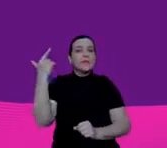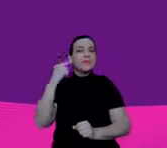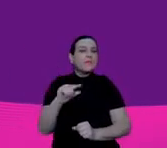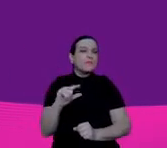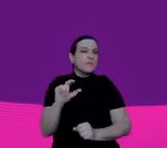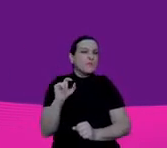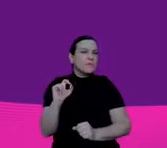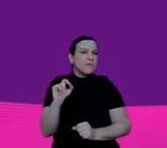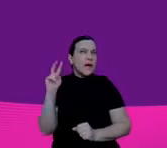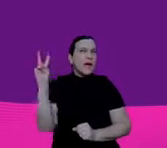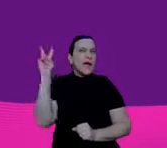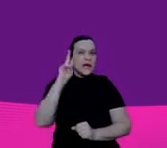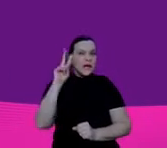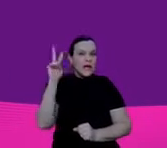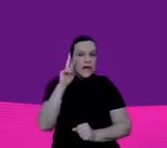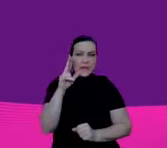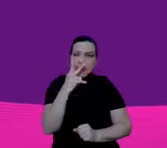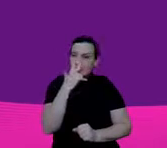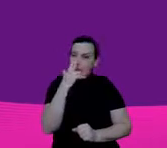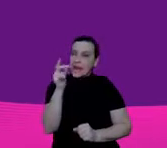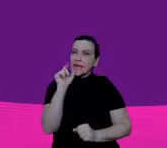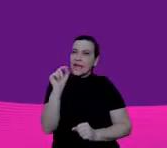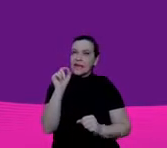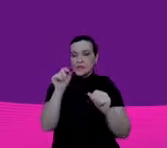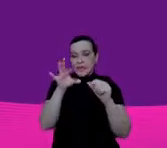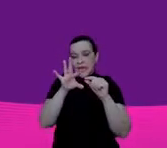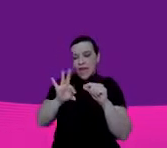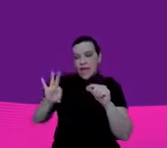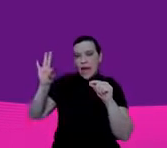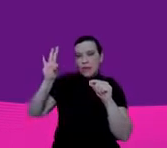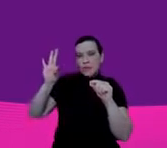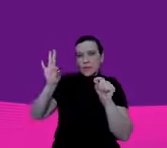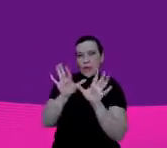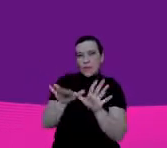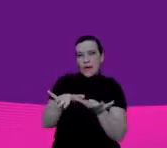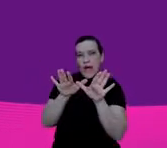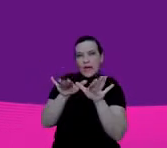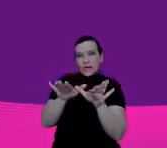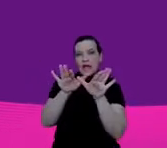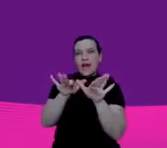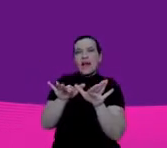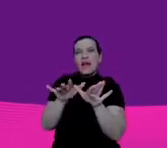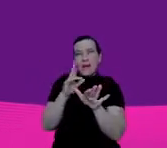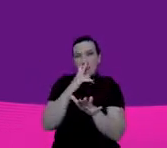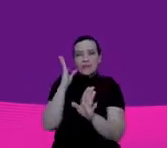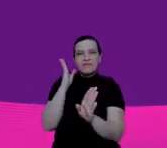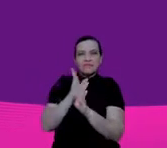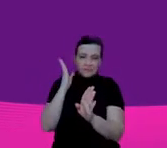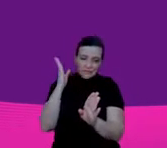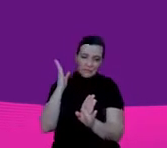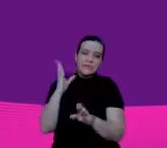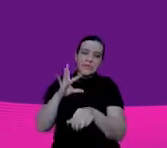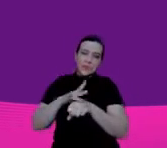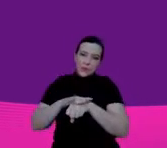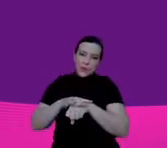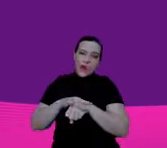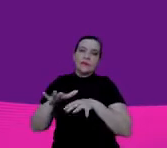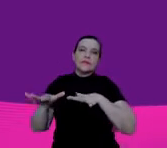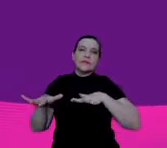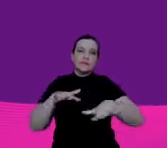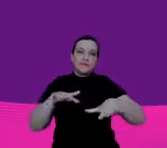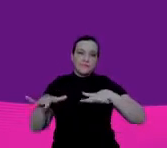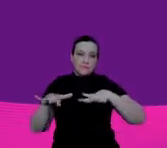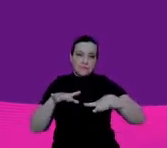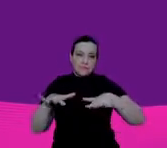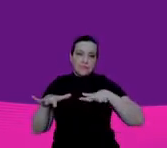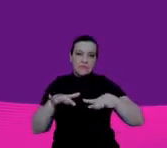uma cauda de andorinha, o sinal da cauda de andorinha, que seria o normal. E no paciente com doença de Parkinson, com a